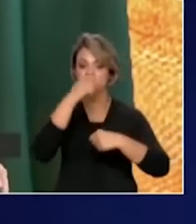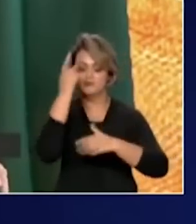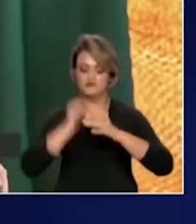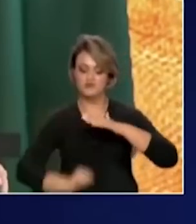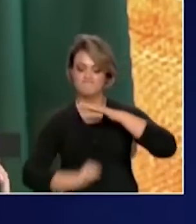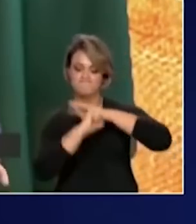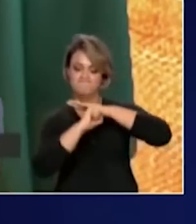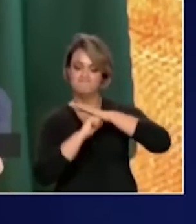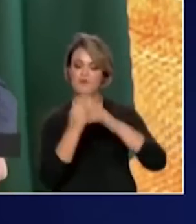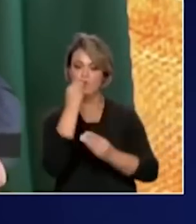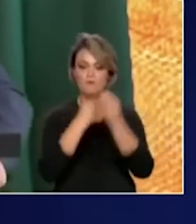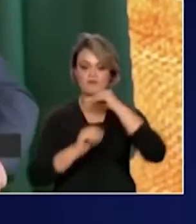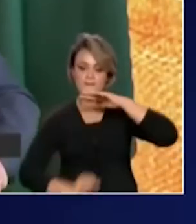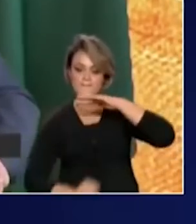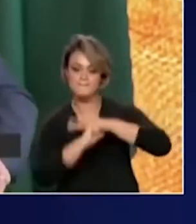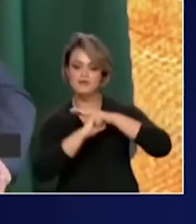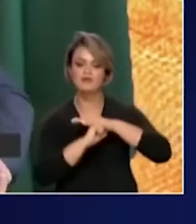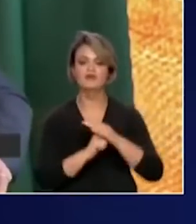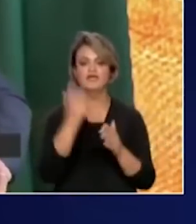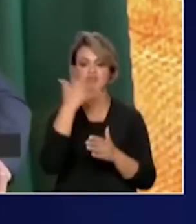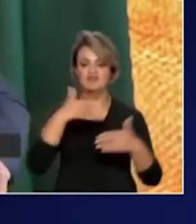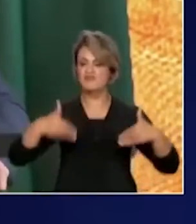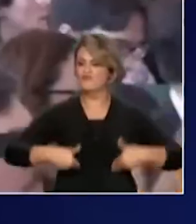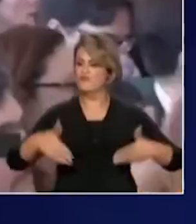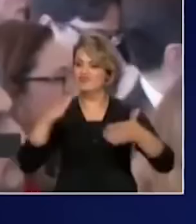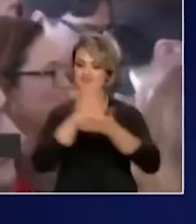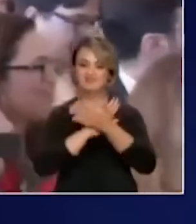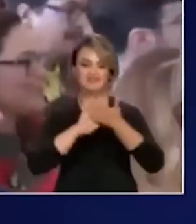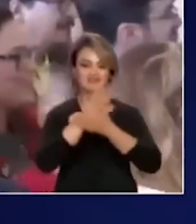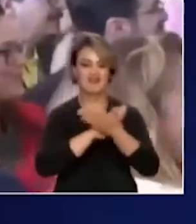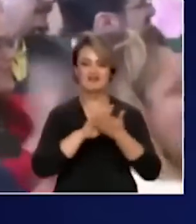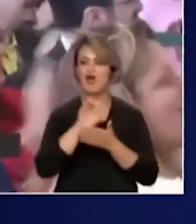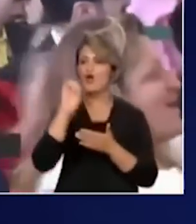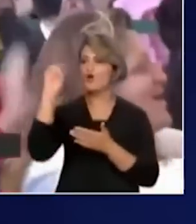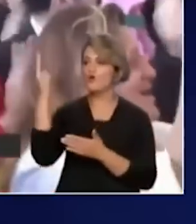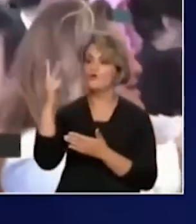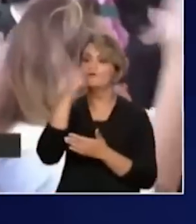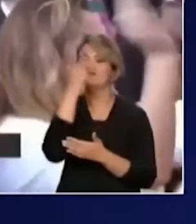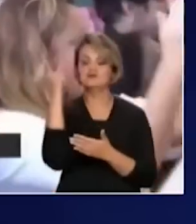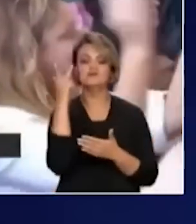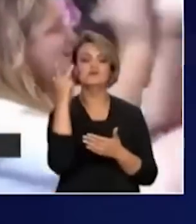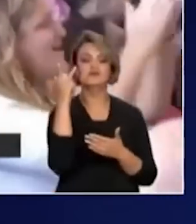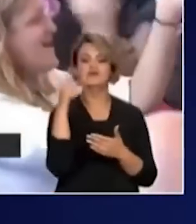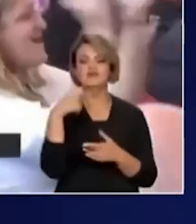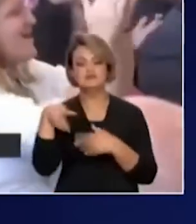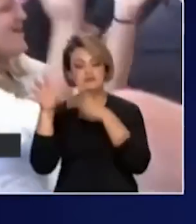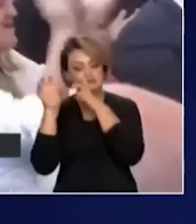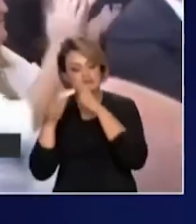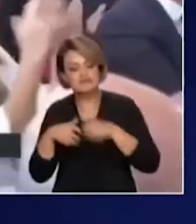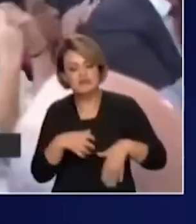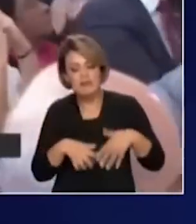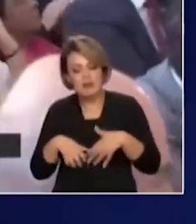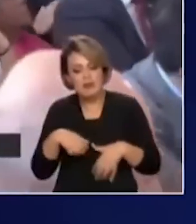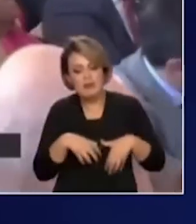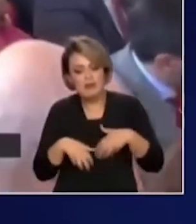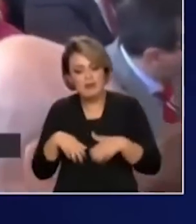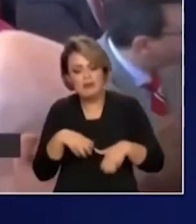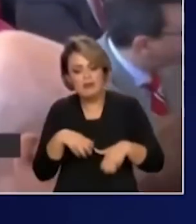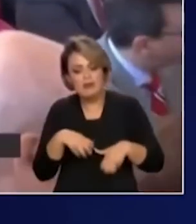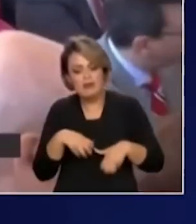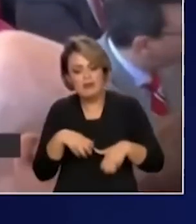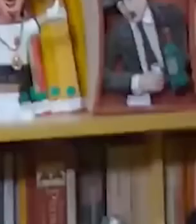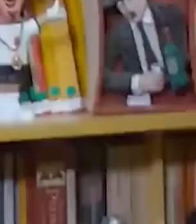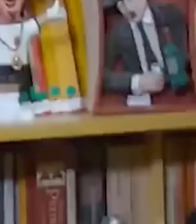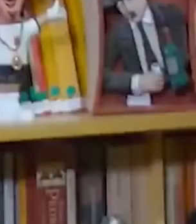barriga cheia. É nenhuma criança ficar com fome ou nenhuma pessoa ir dormir sem ter um café para